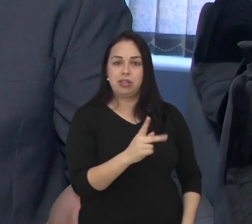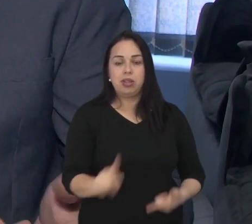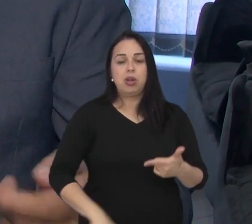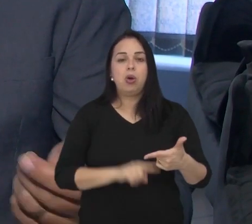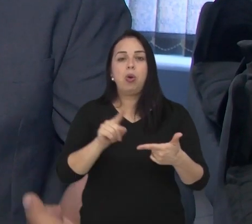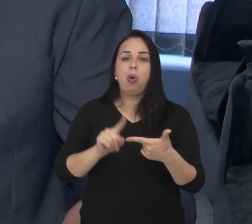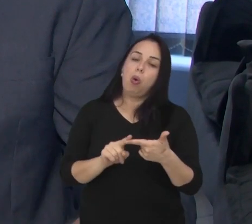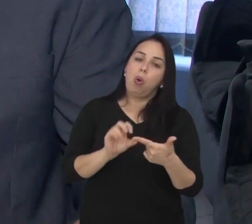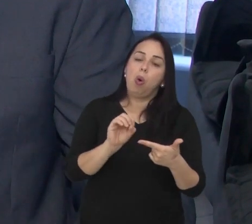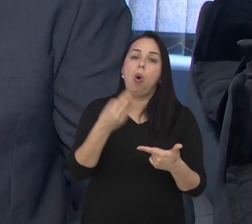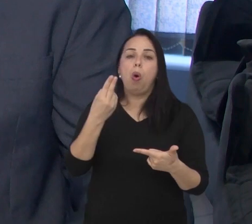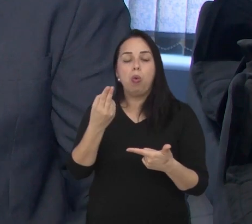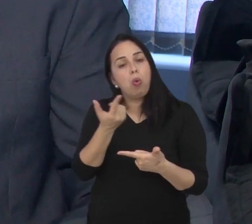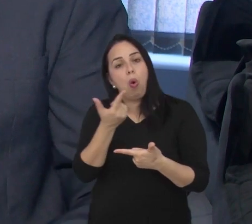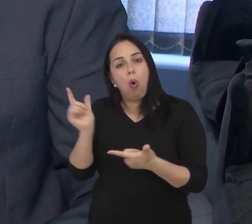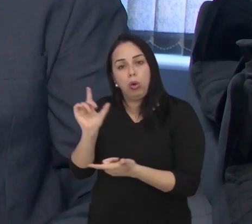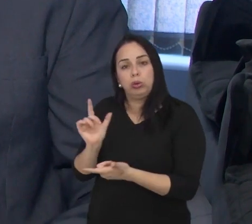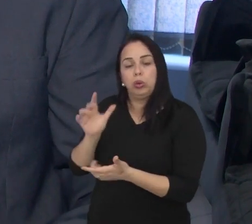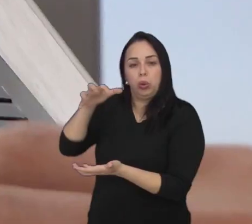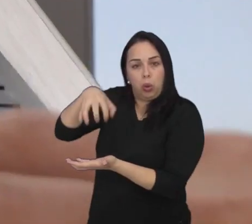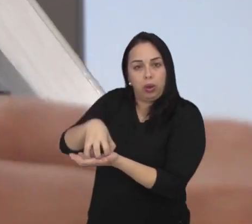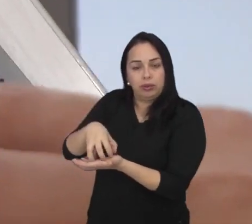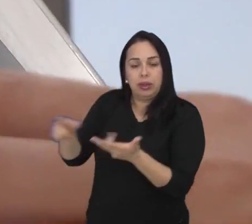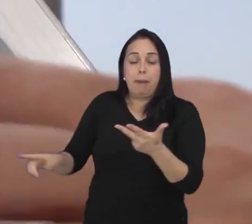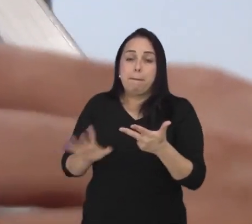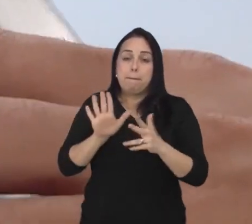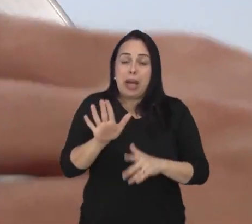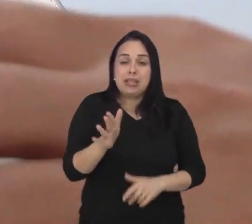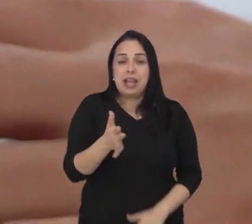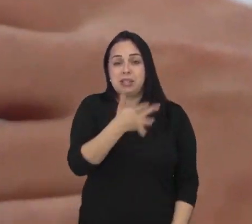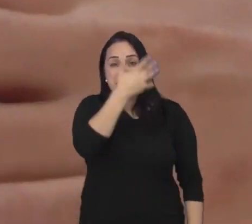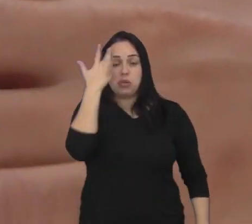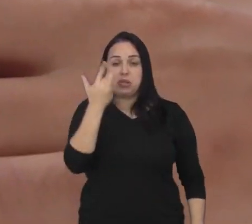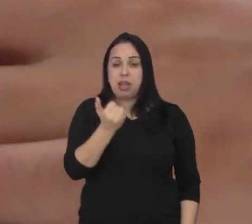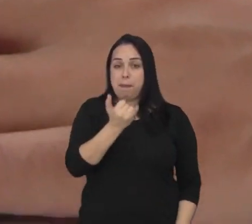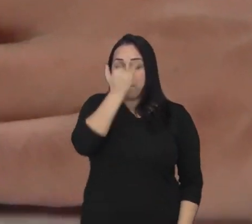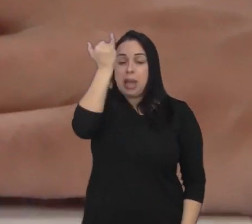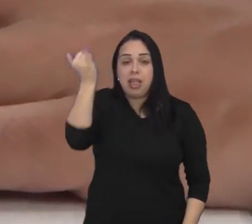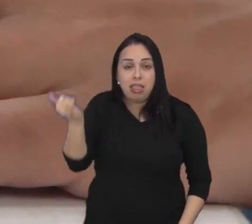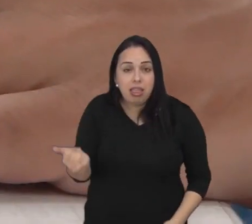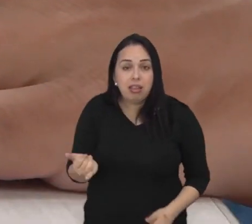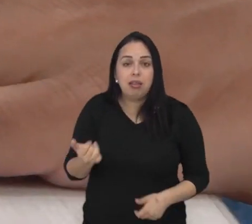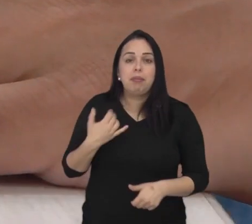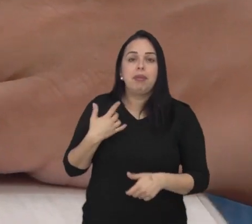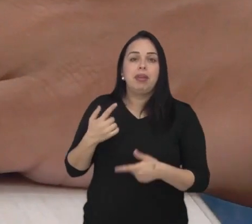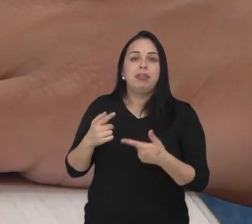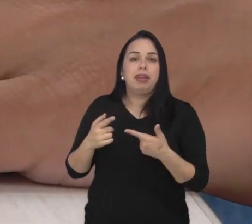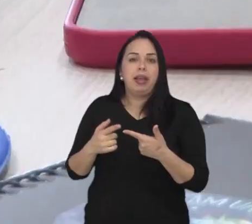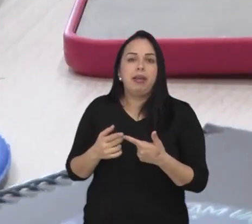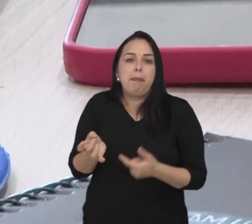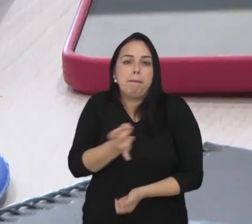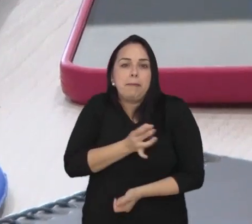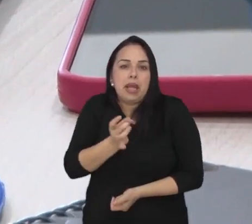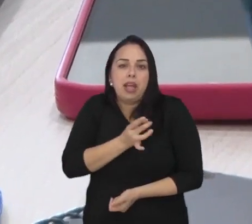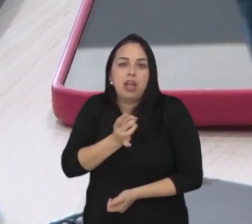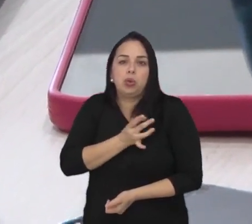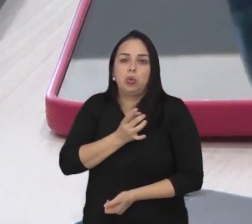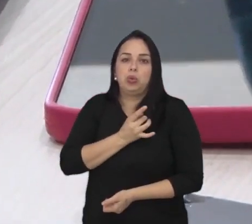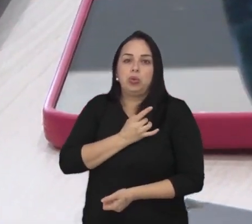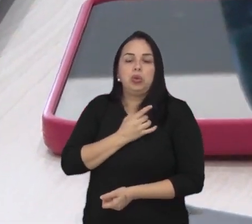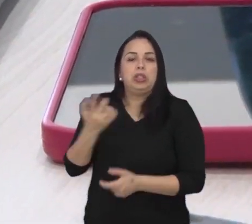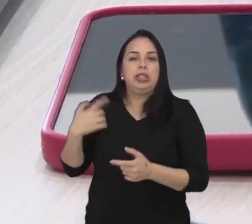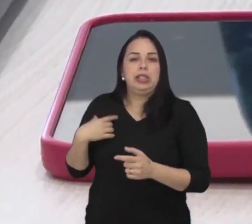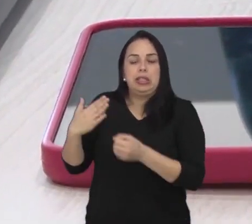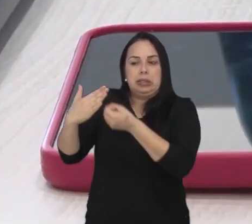Recursos Humanos ou de competência semelhante. Mas nos casos em que a vítima tem medo de represálias, como demissão, por exemplo,